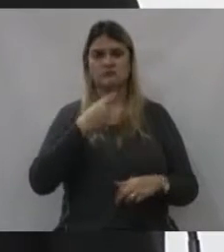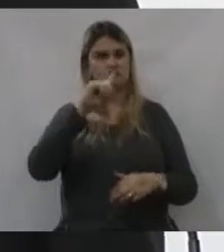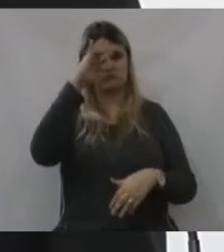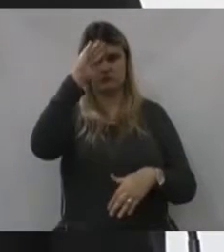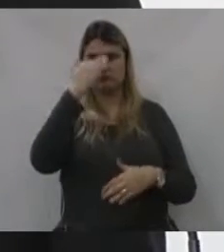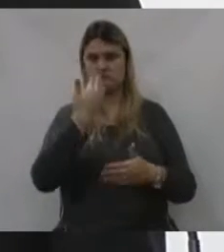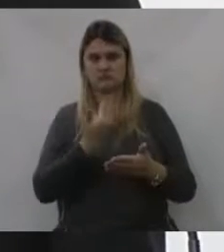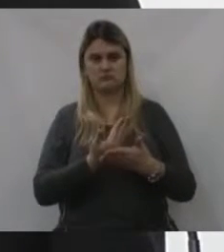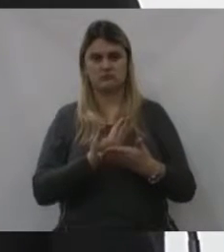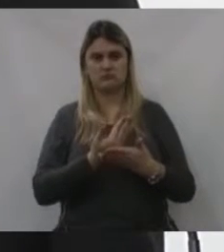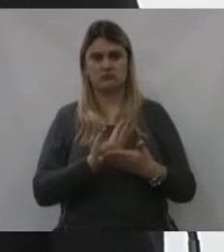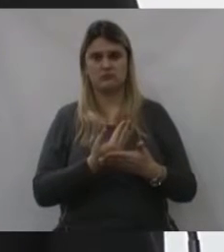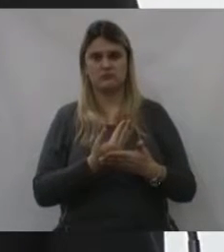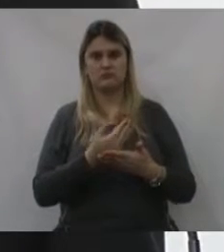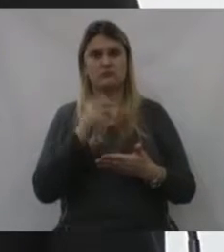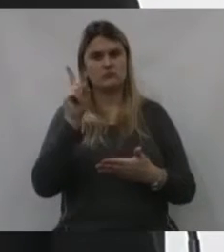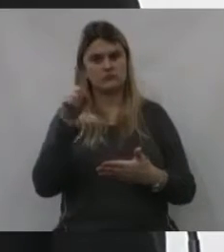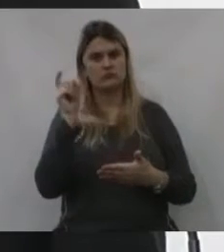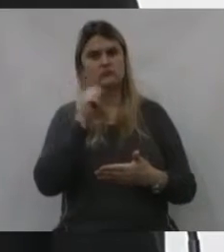é inadmissível